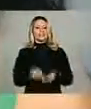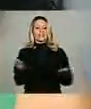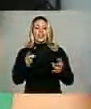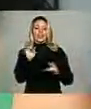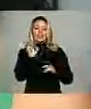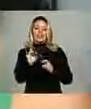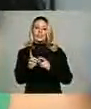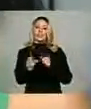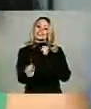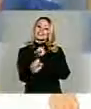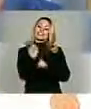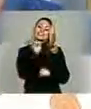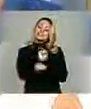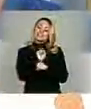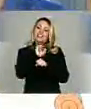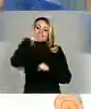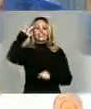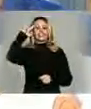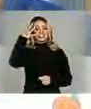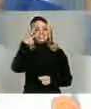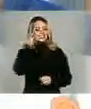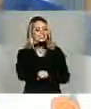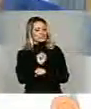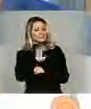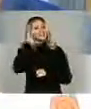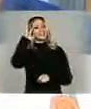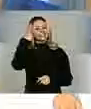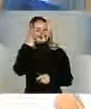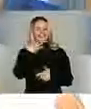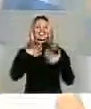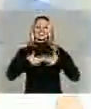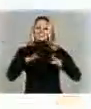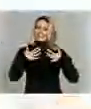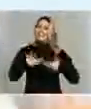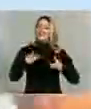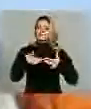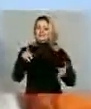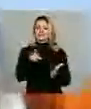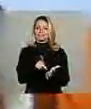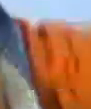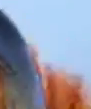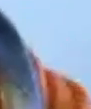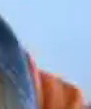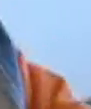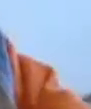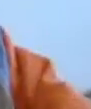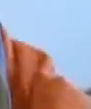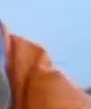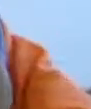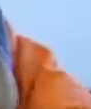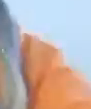esperar o resultado. Vou aguardar o resultado e vai ser tudo tranquilo.